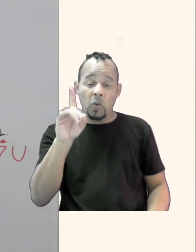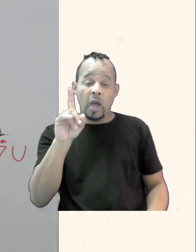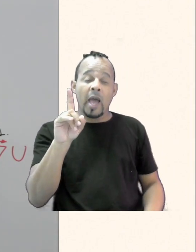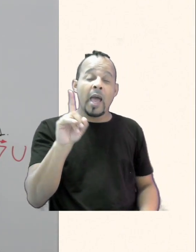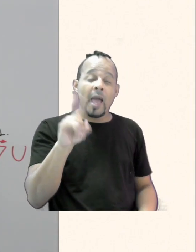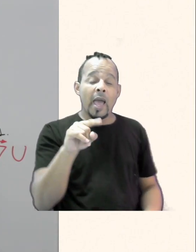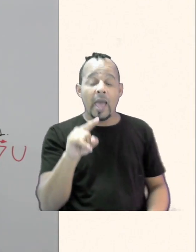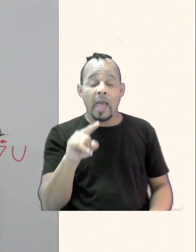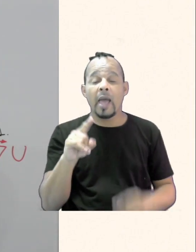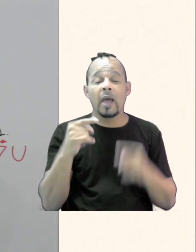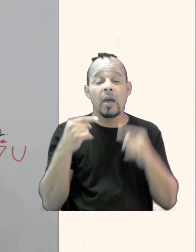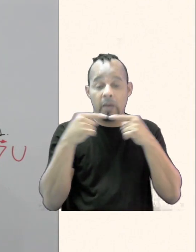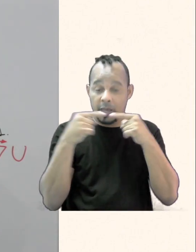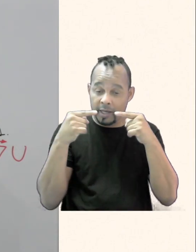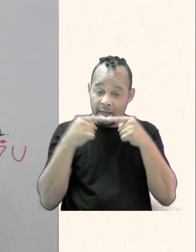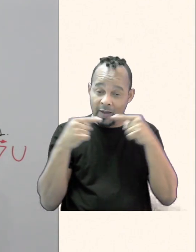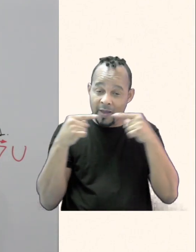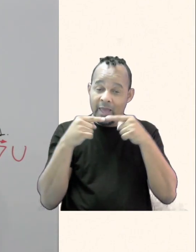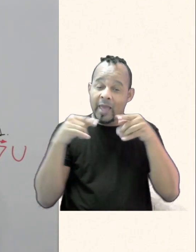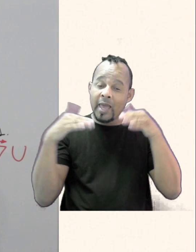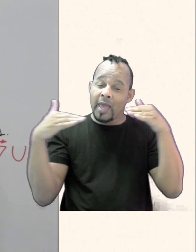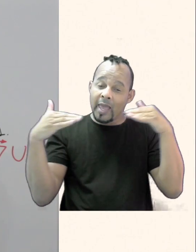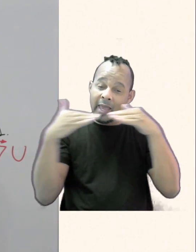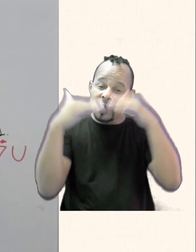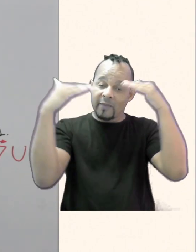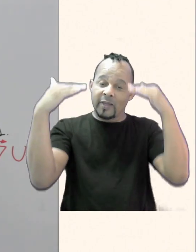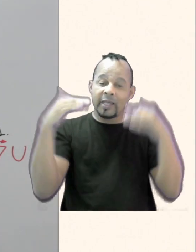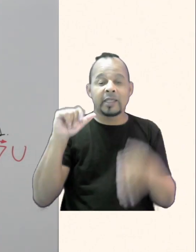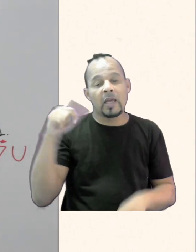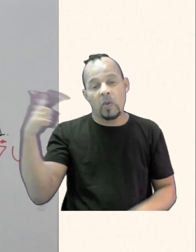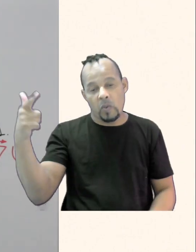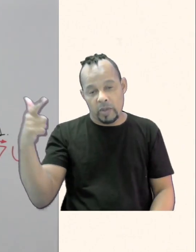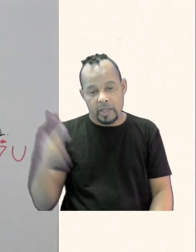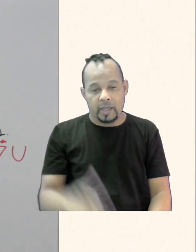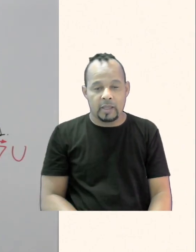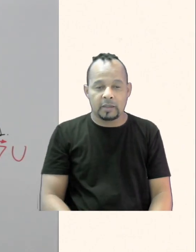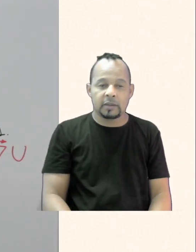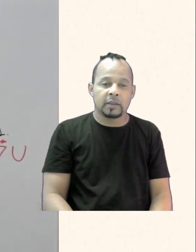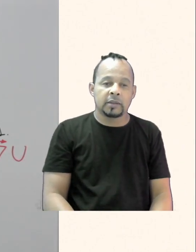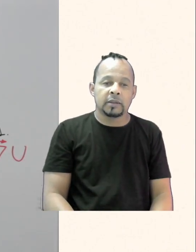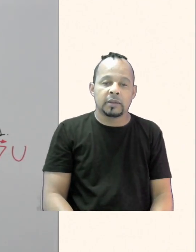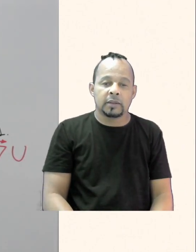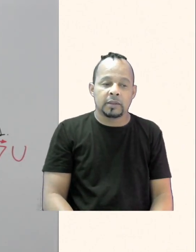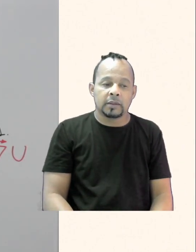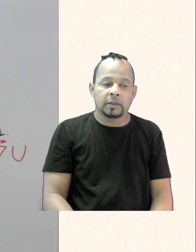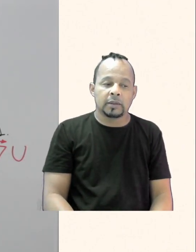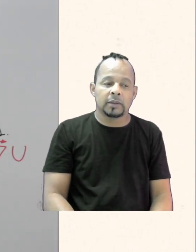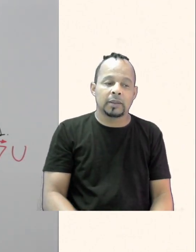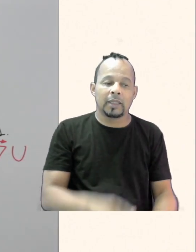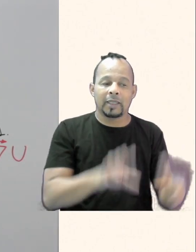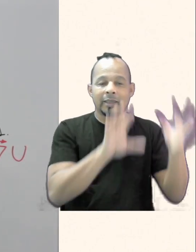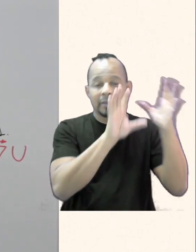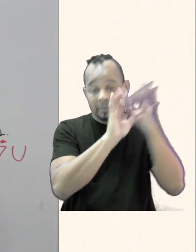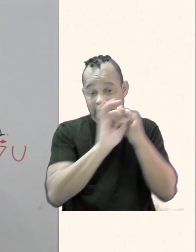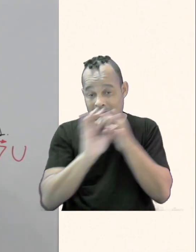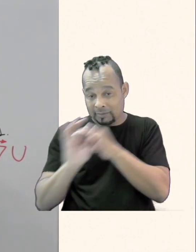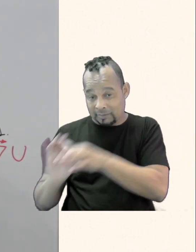das afirmações, trabalhando um pouquinho, eu chego na outra. Vamos